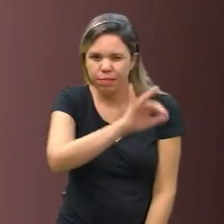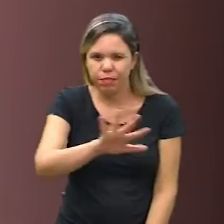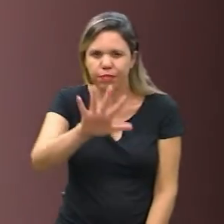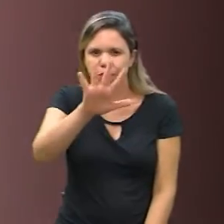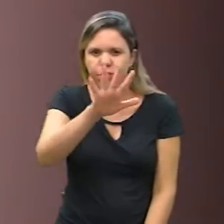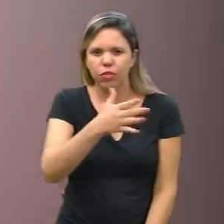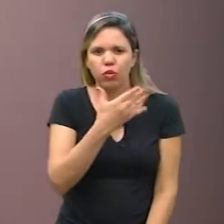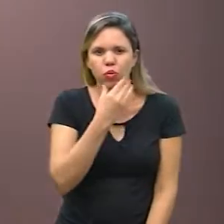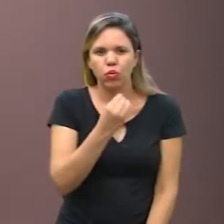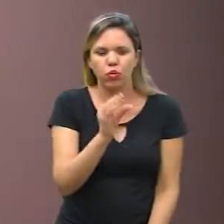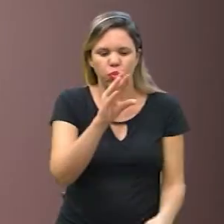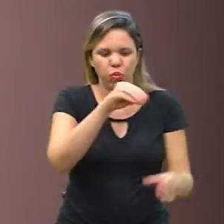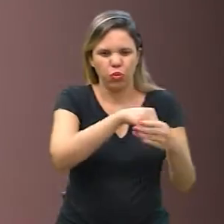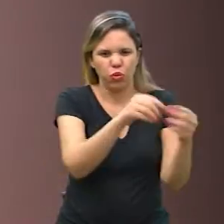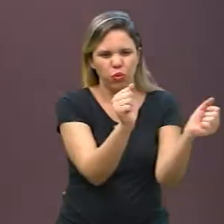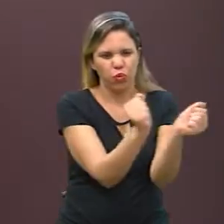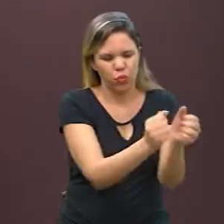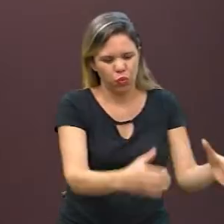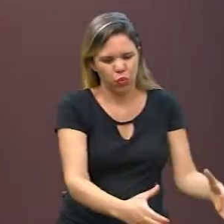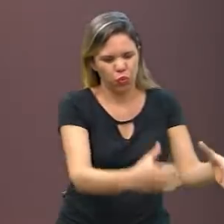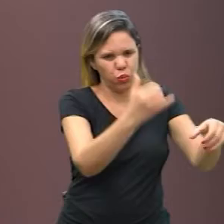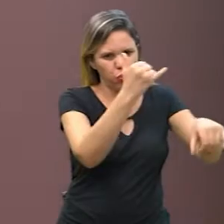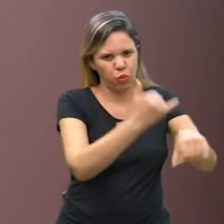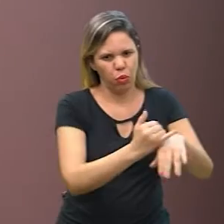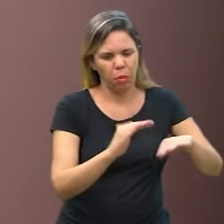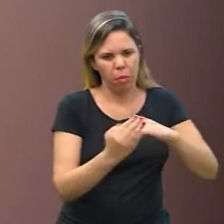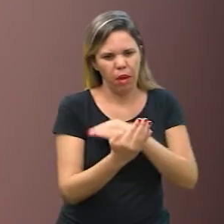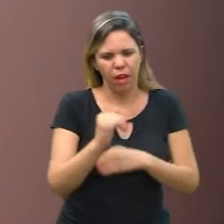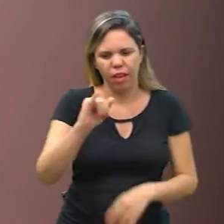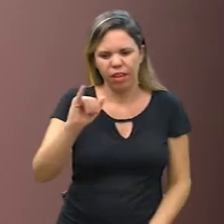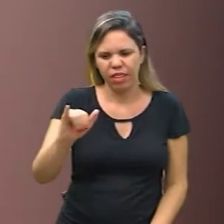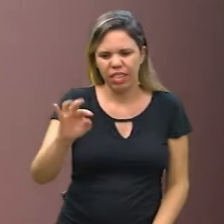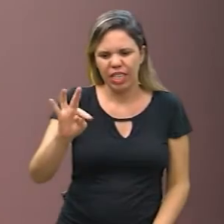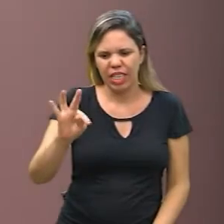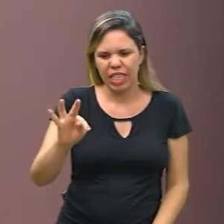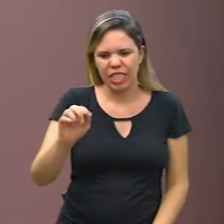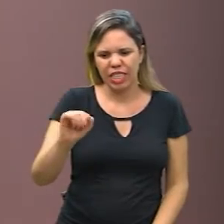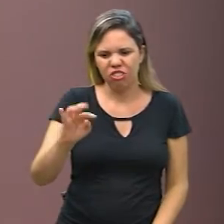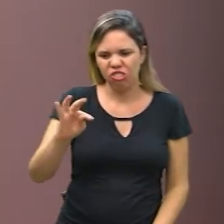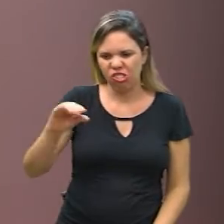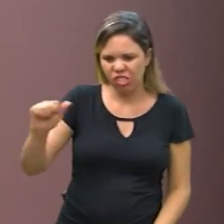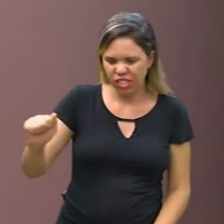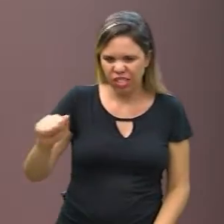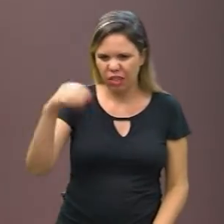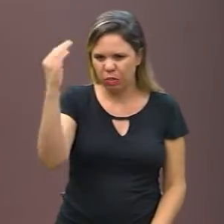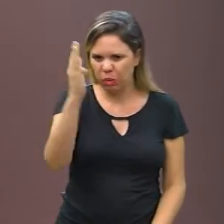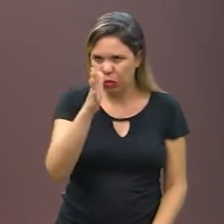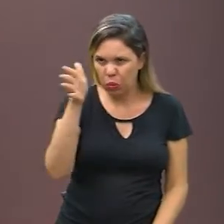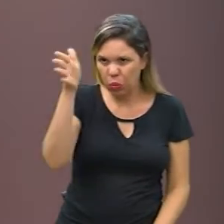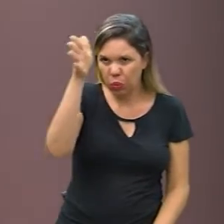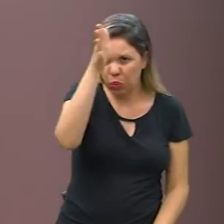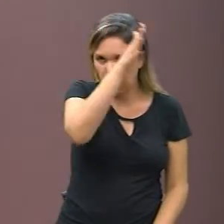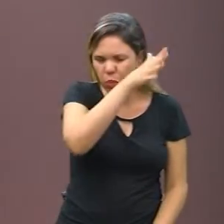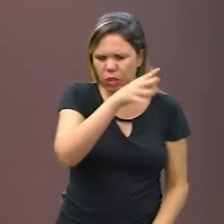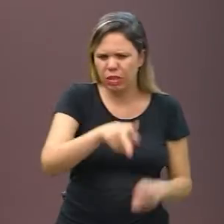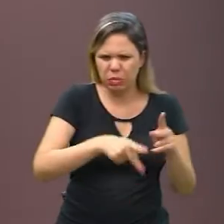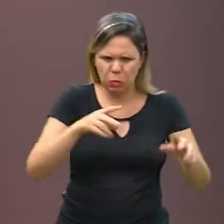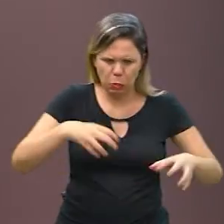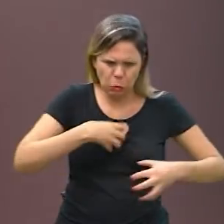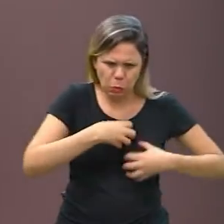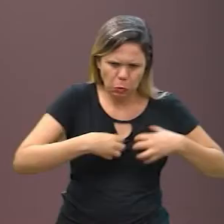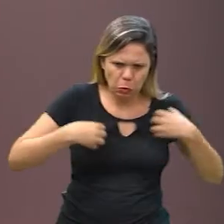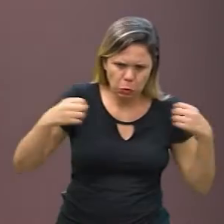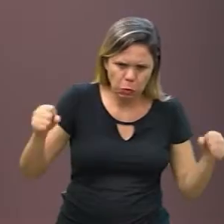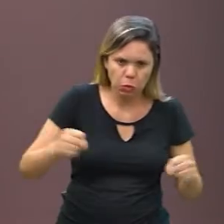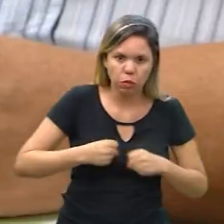As imagens do menino amarrado dentro do tambor no Jardim Itatiaia, em Campinas, rodaram o Brasil e provocaram diversas